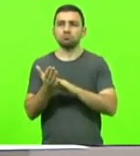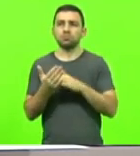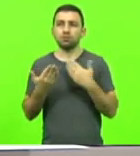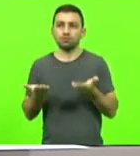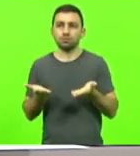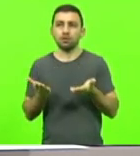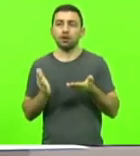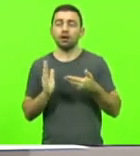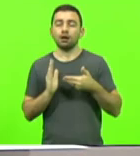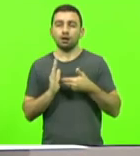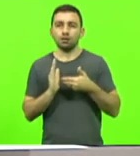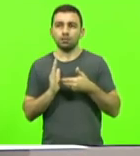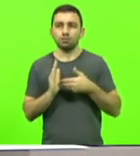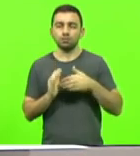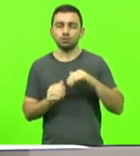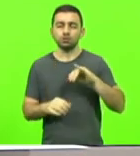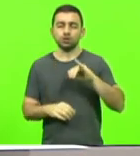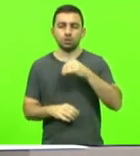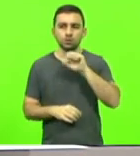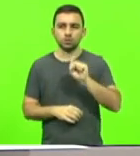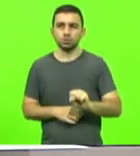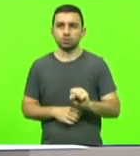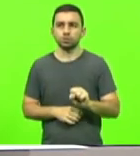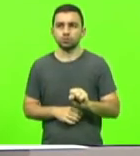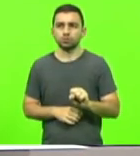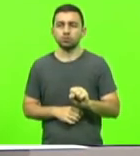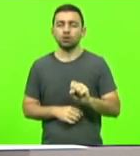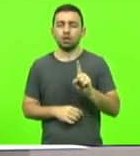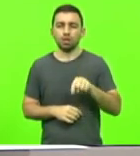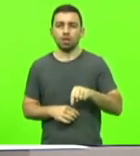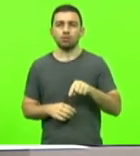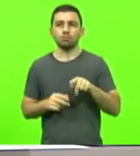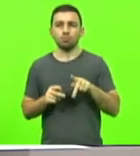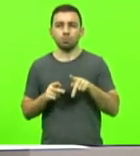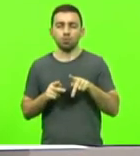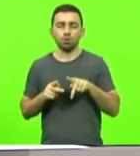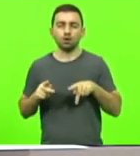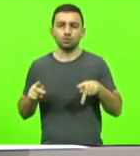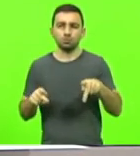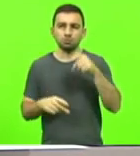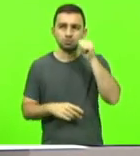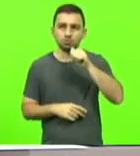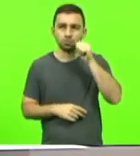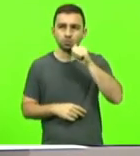Jaraguá do Sul pela instalação da Procuradoria da Mulher. Em discussão?